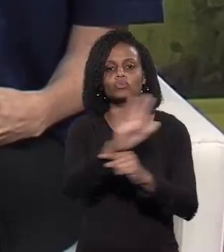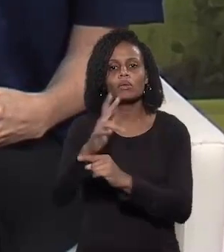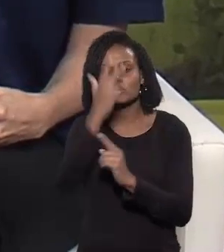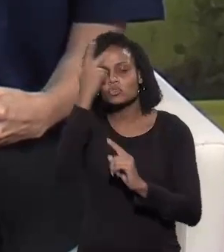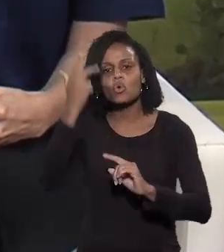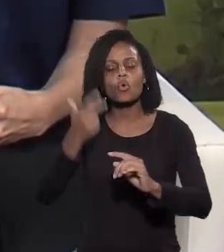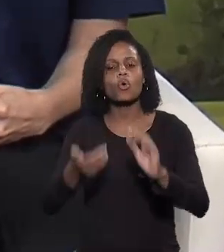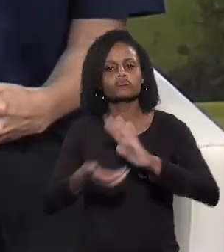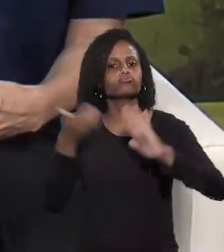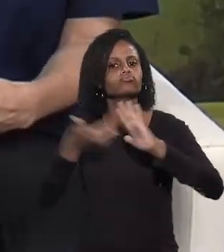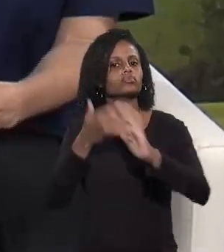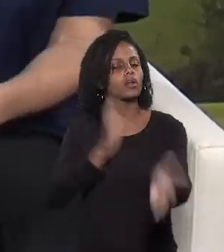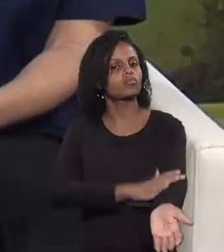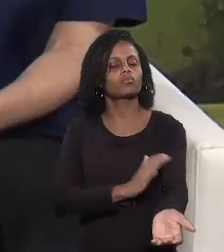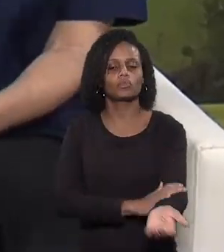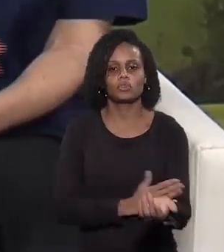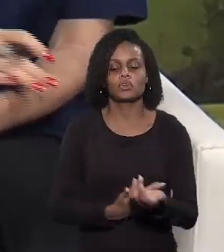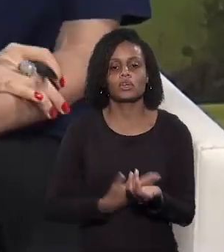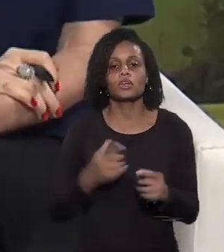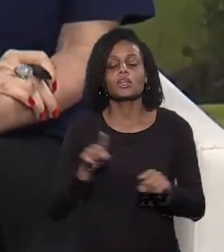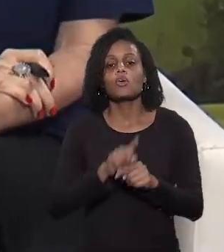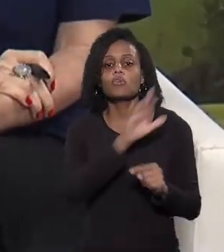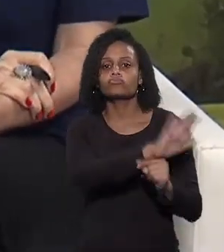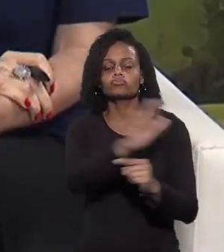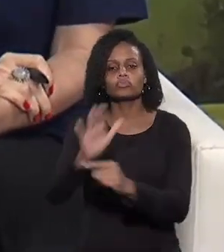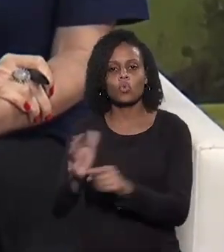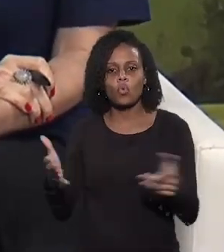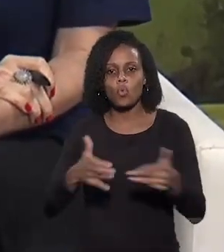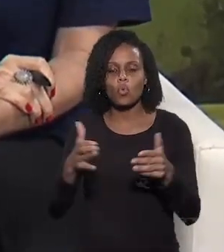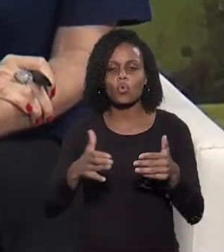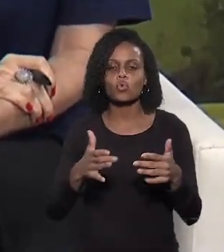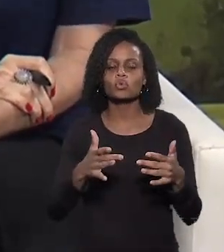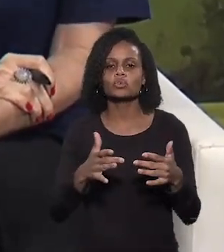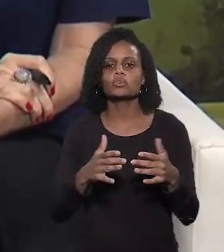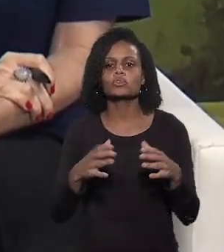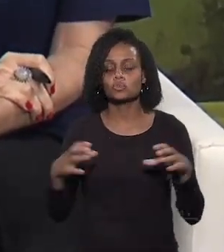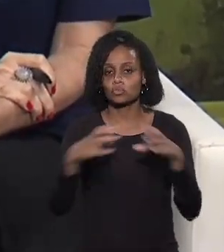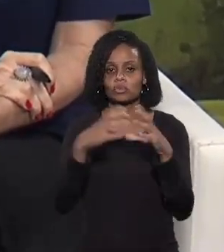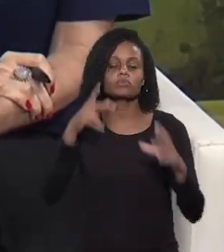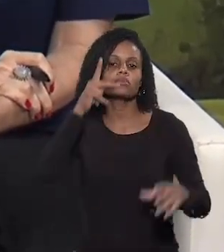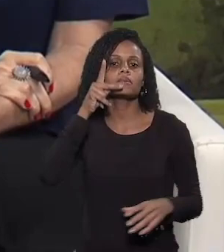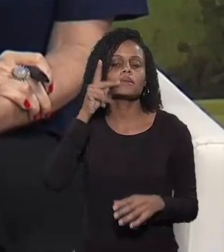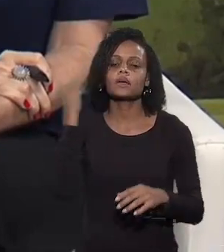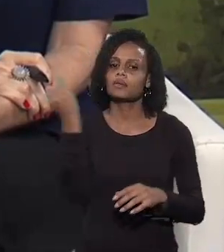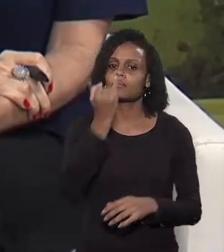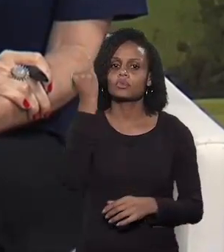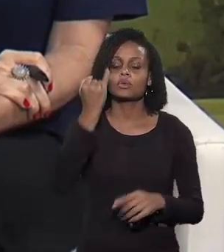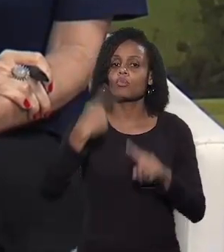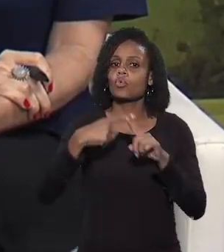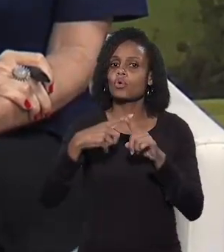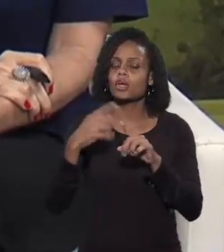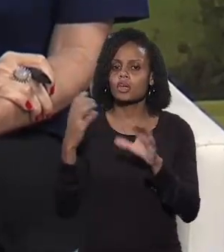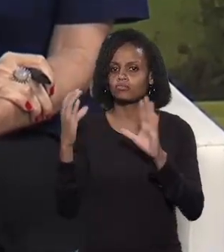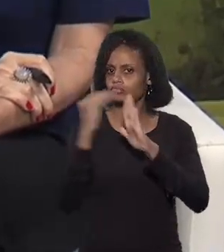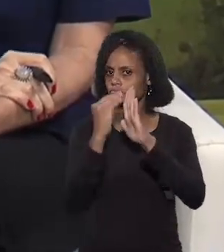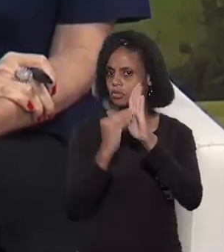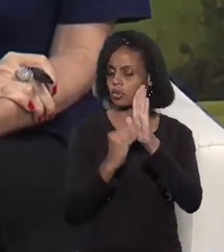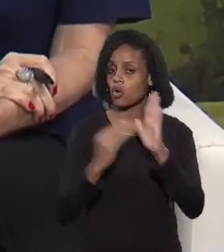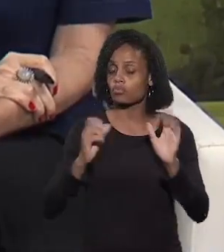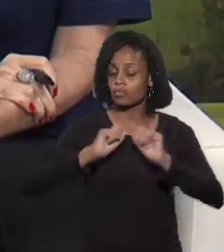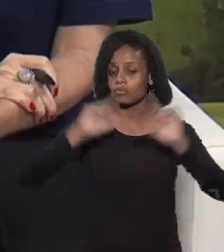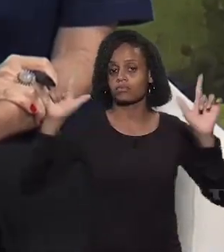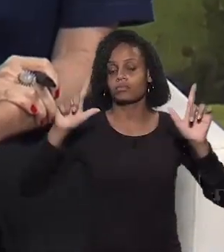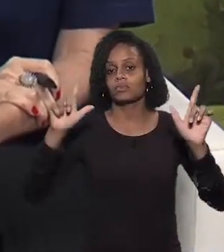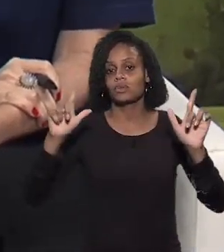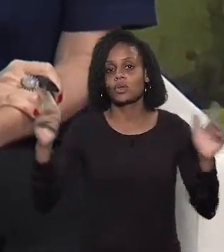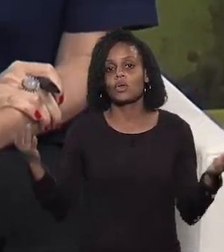da dependência. E defendê-las hoje numa frente parlamentar é um objetivo fundamental e importante, porque os dados são claros. Quem